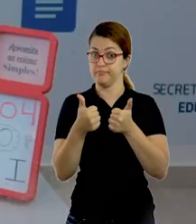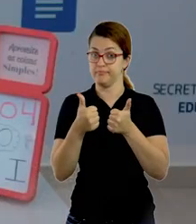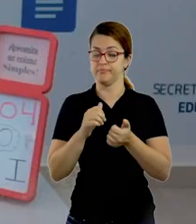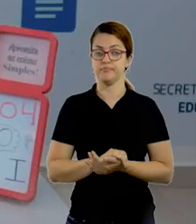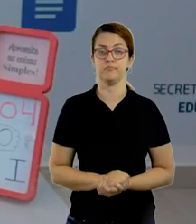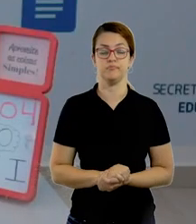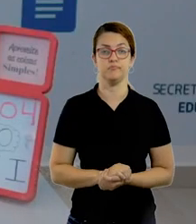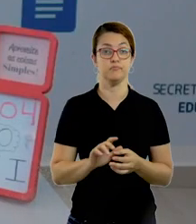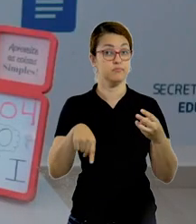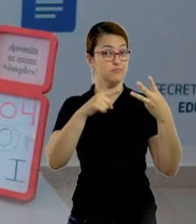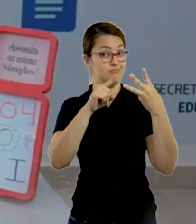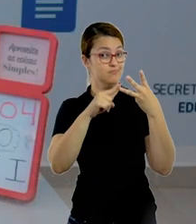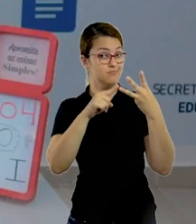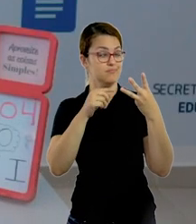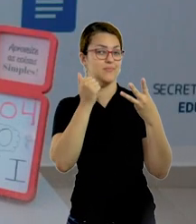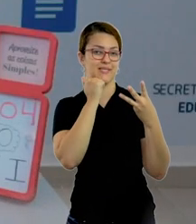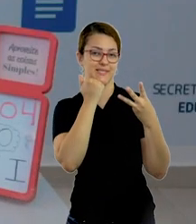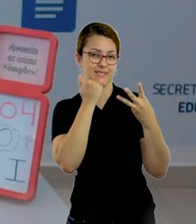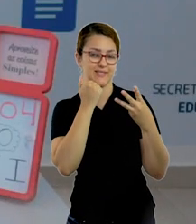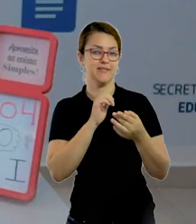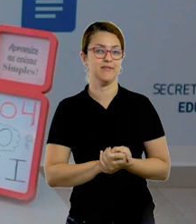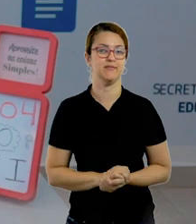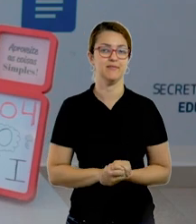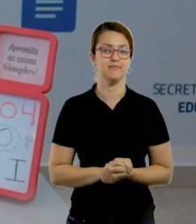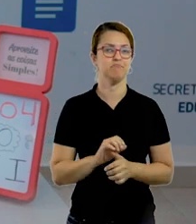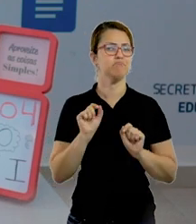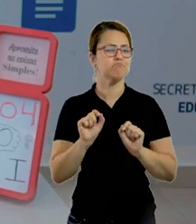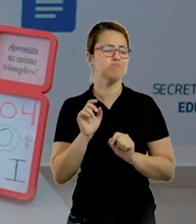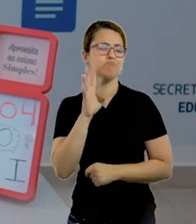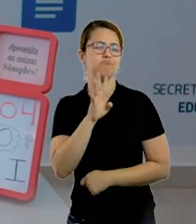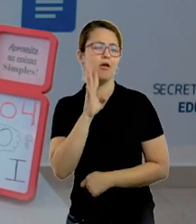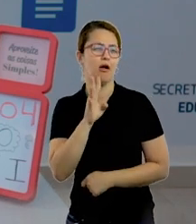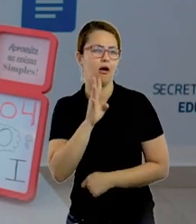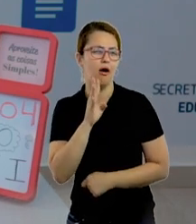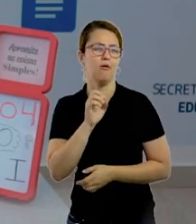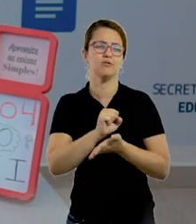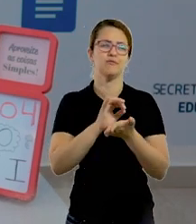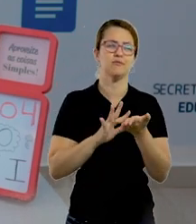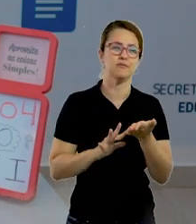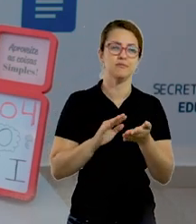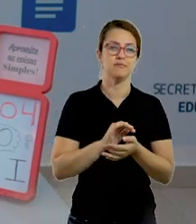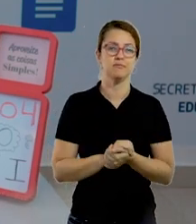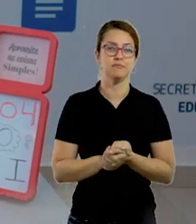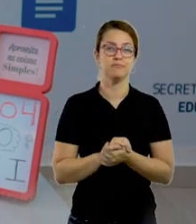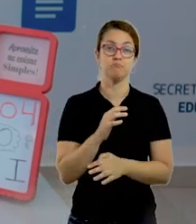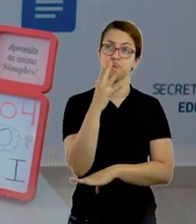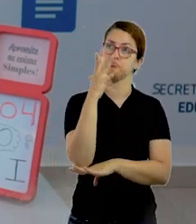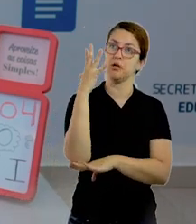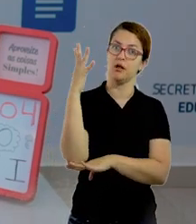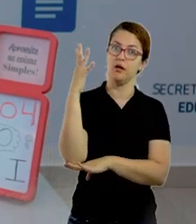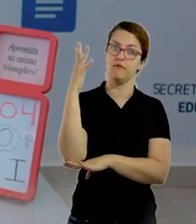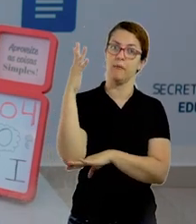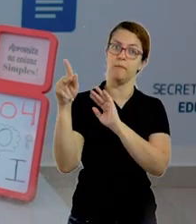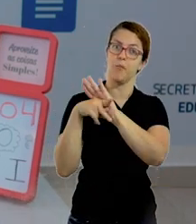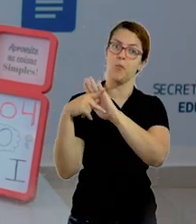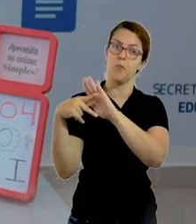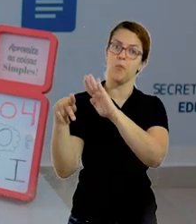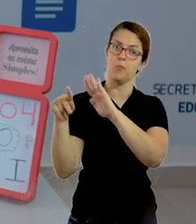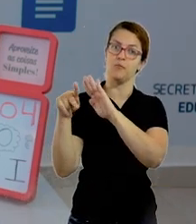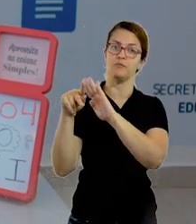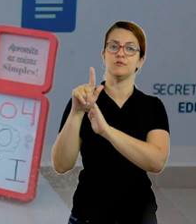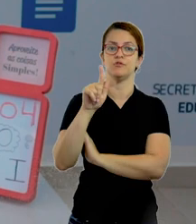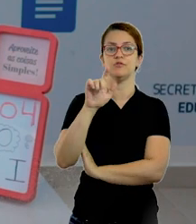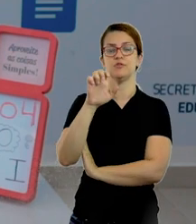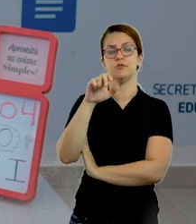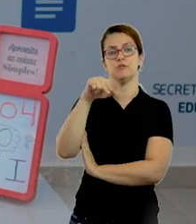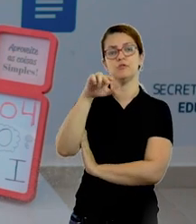Tchau. Agora vamos às atividades de ciências? Essa atividade é muito legal. Ela se chama Minha Árvore Genealógica. Você